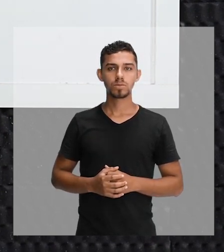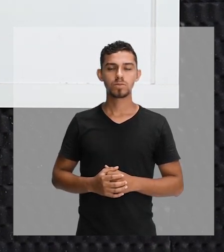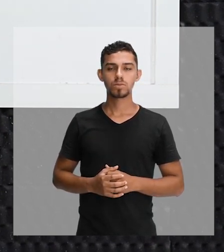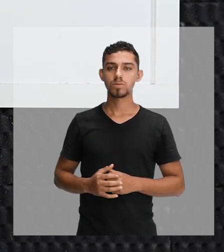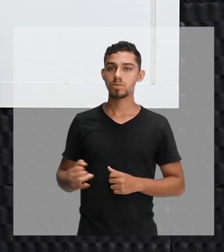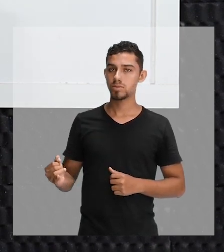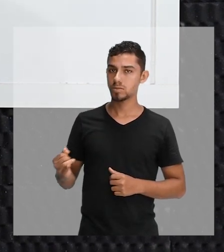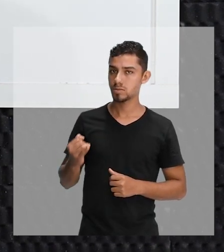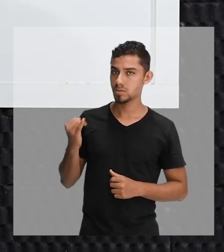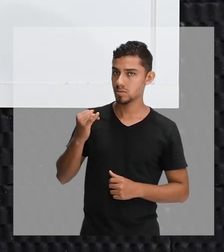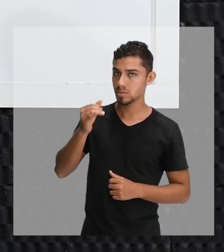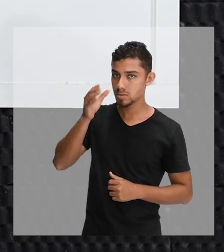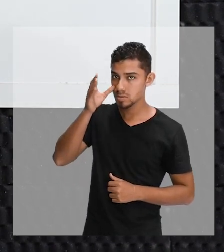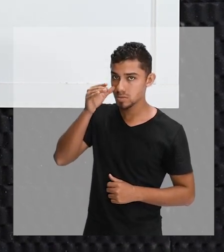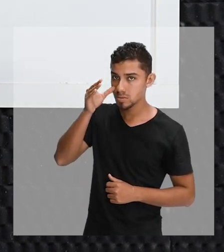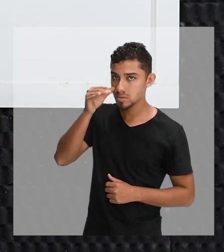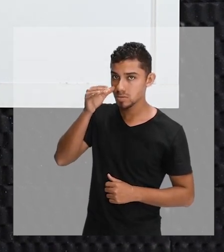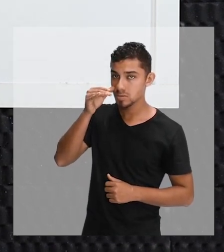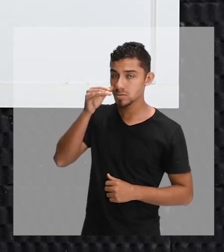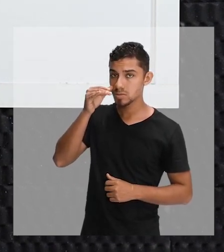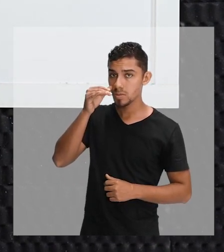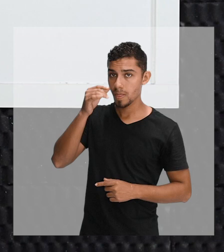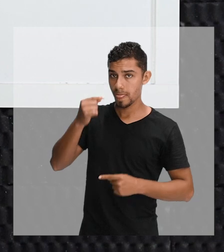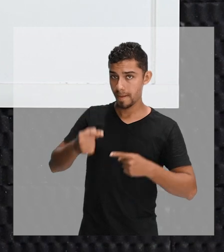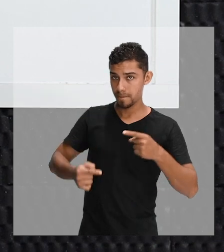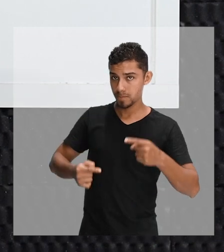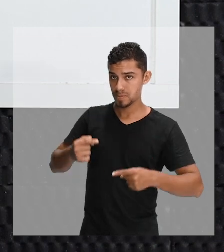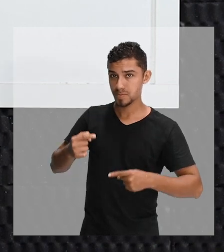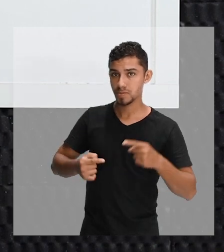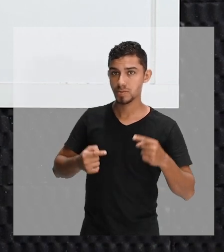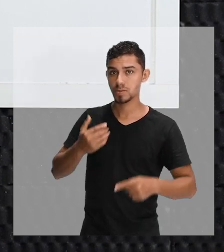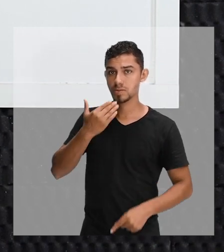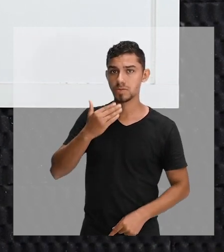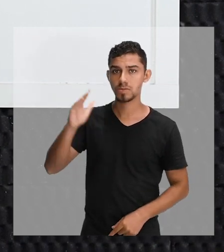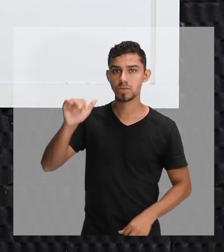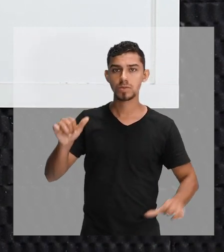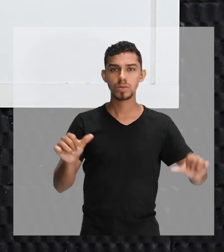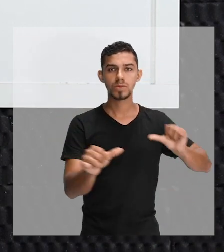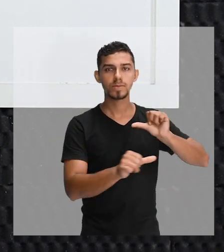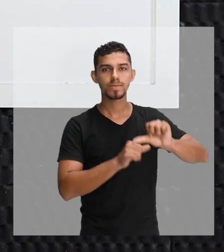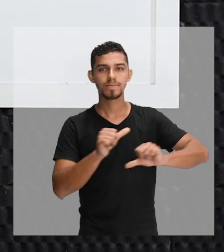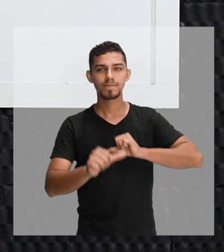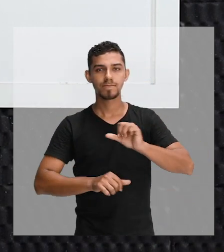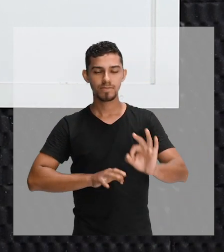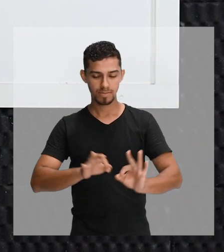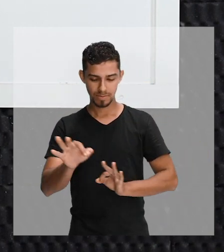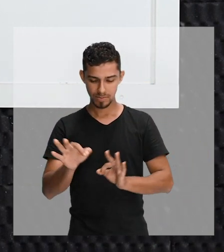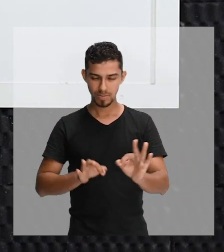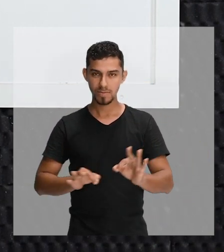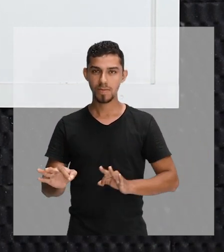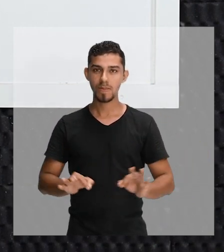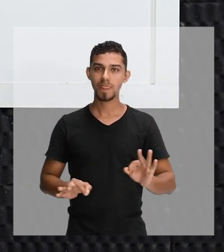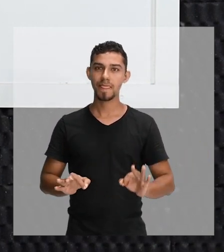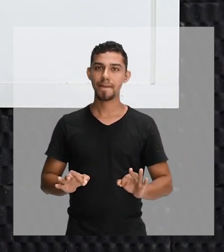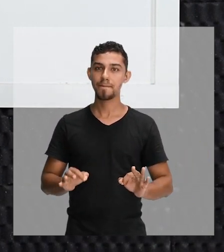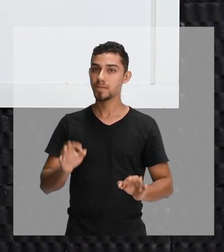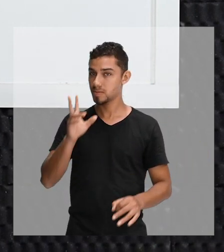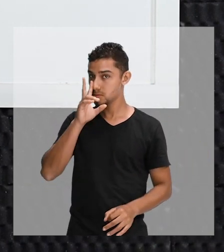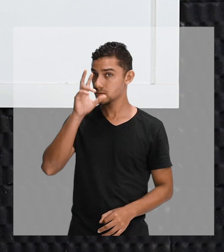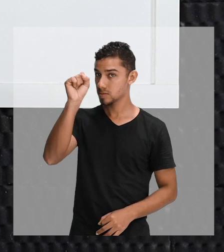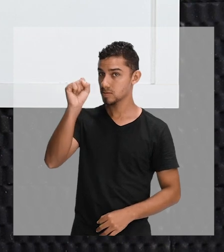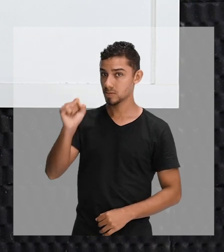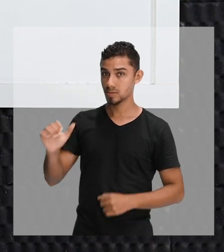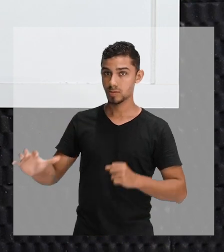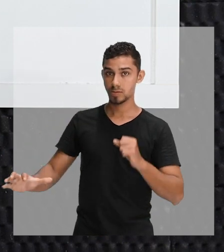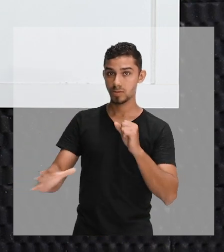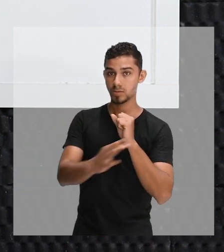você perceber que o poder político vai mudar de mãos e que o Estado vai começar a se organizar para se proteger